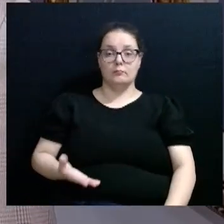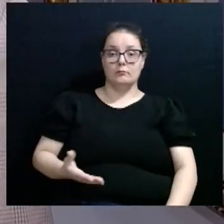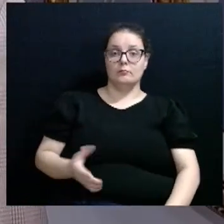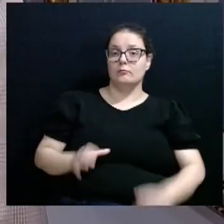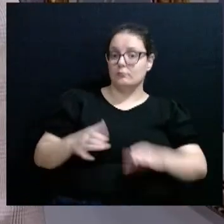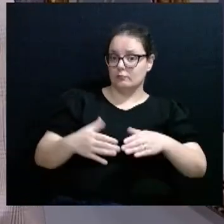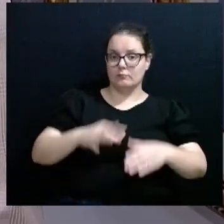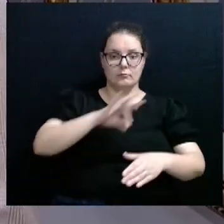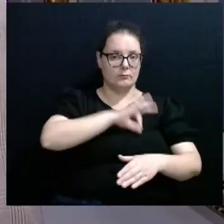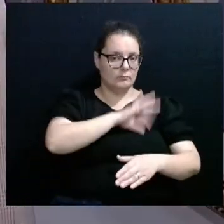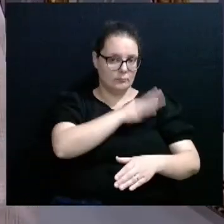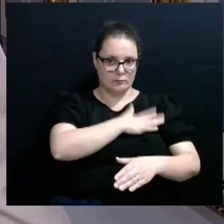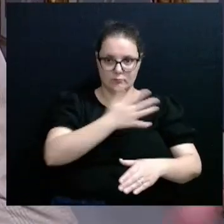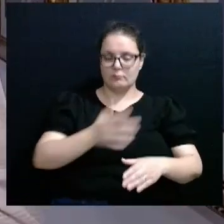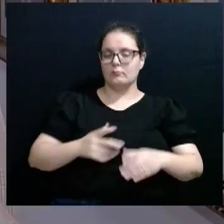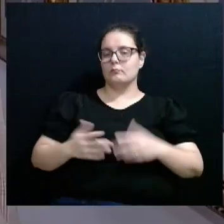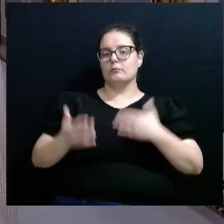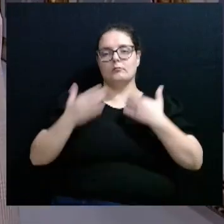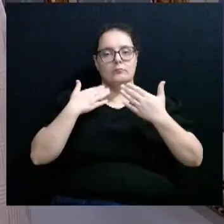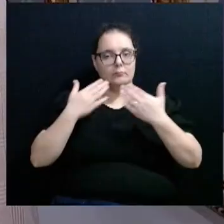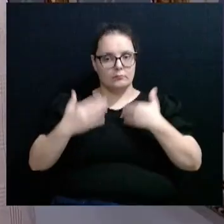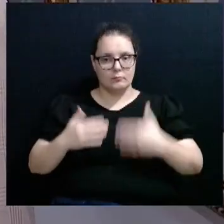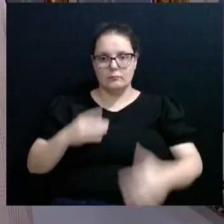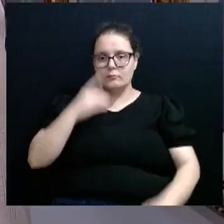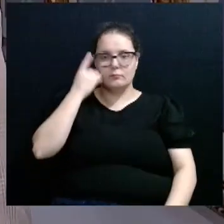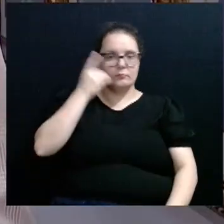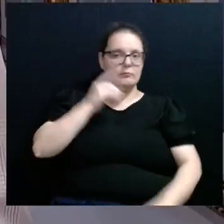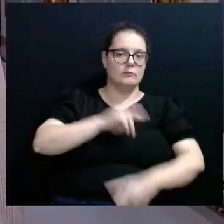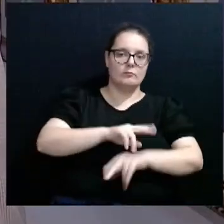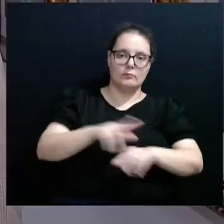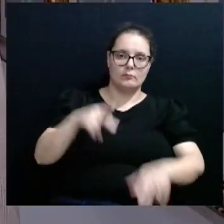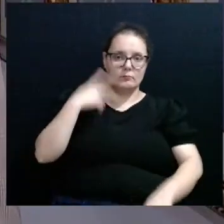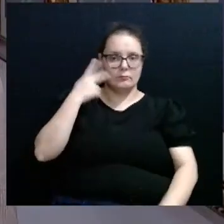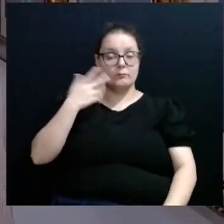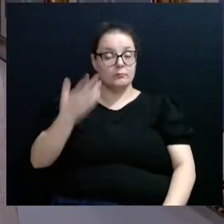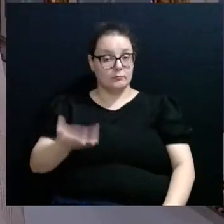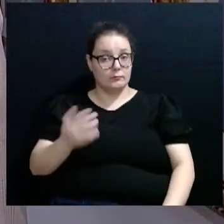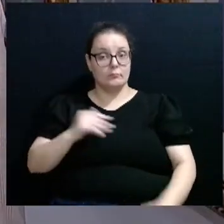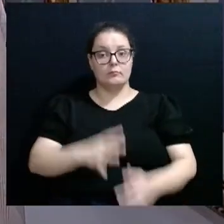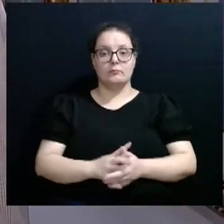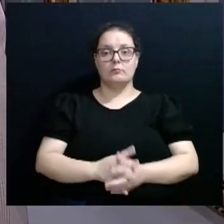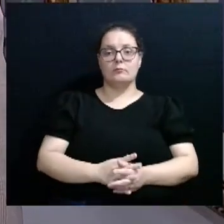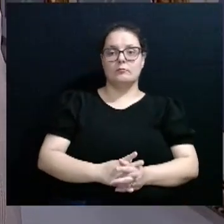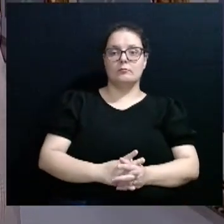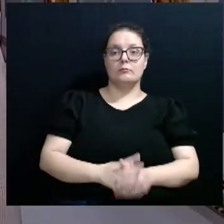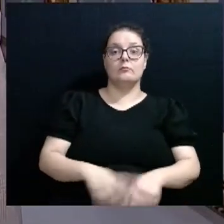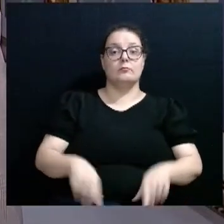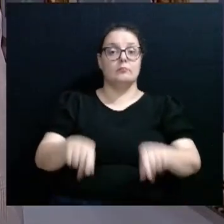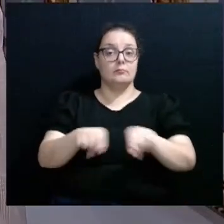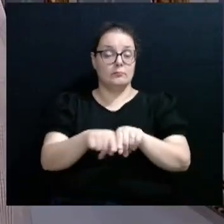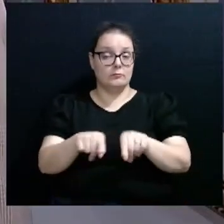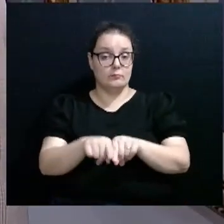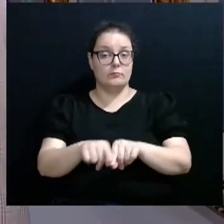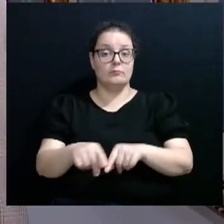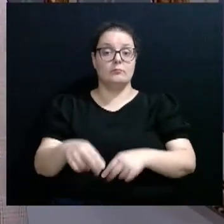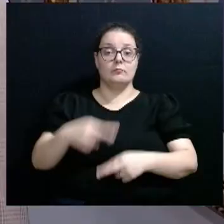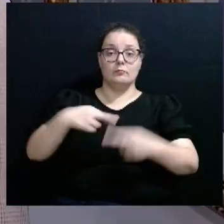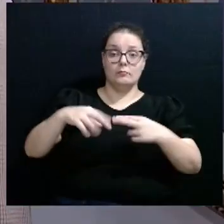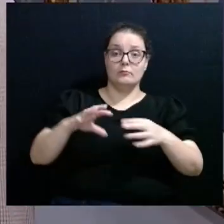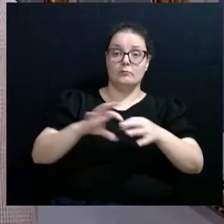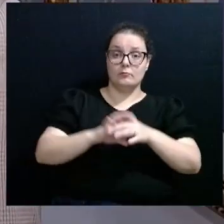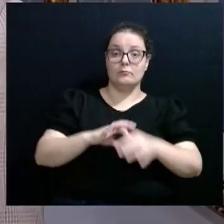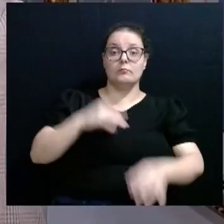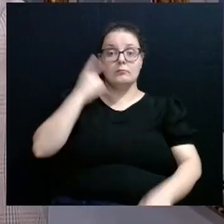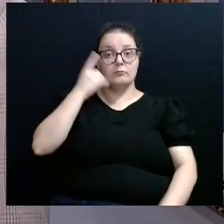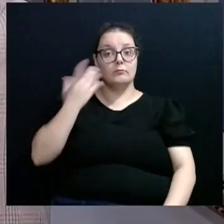tem conversas com deputados, vários vereadores dessa casa, né? Tem também ligações com esses deputados, só que eles